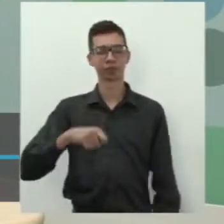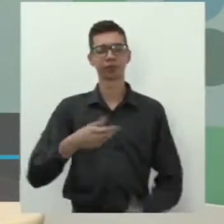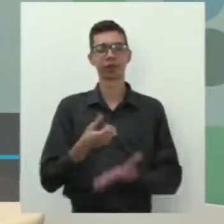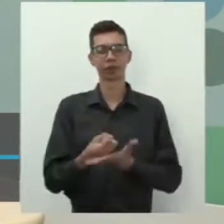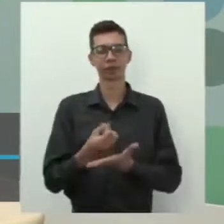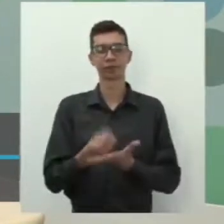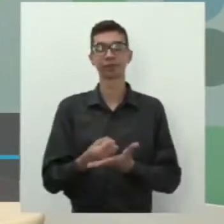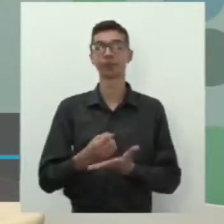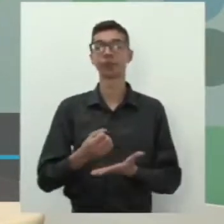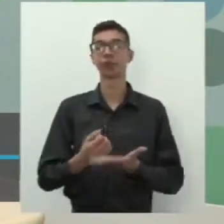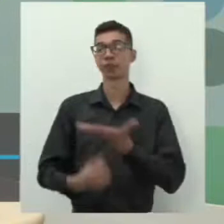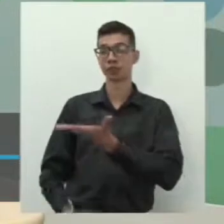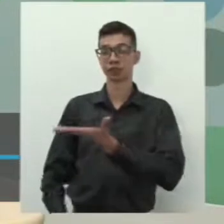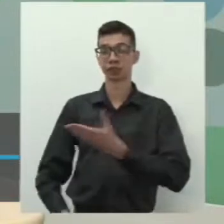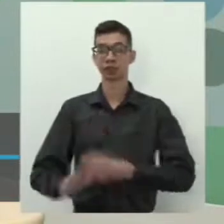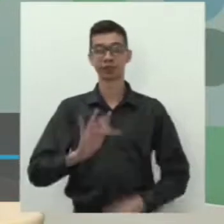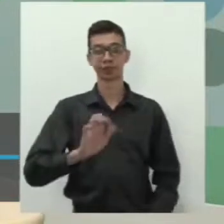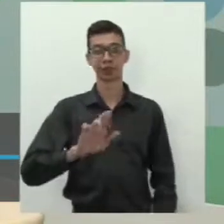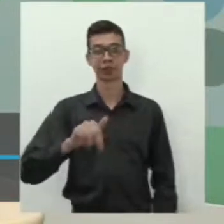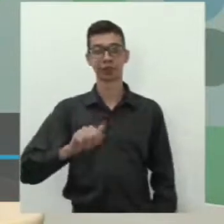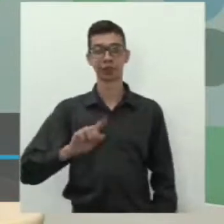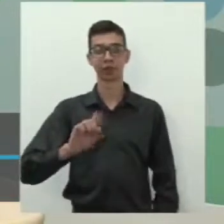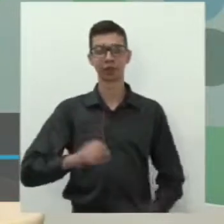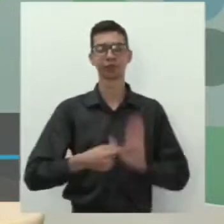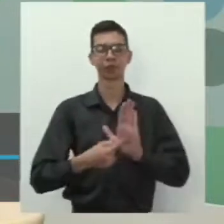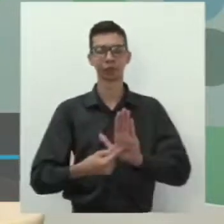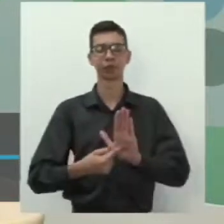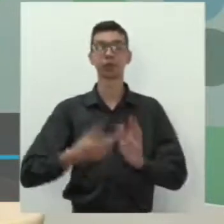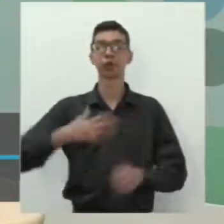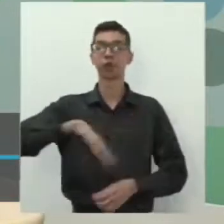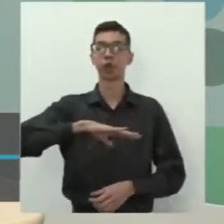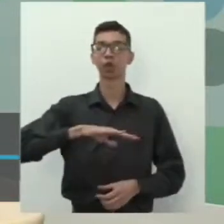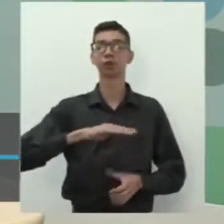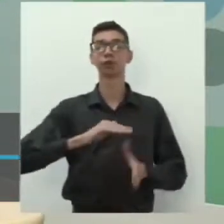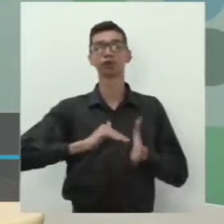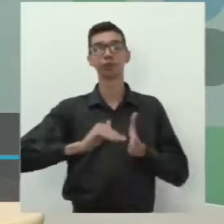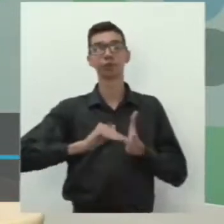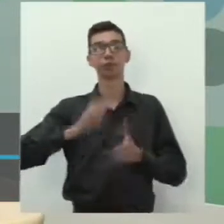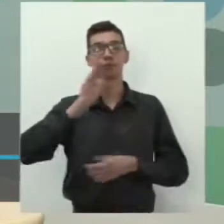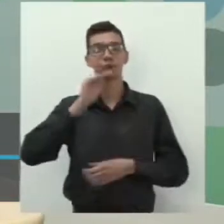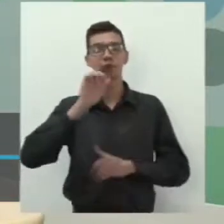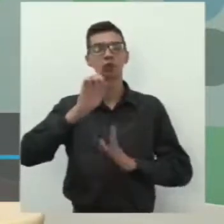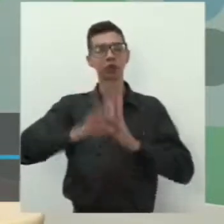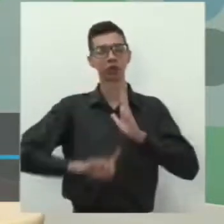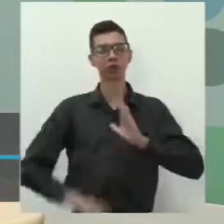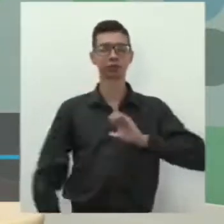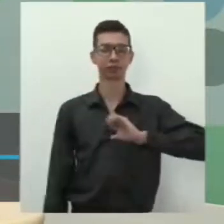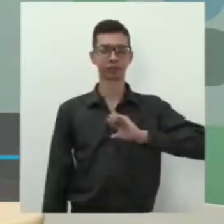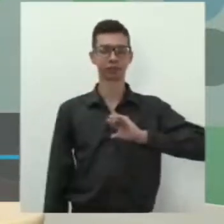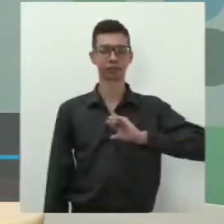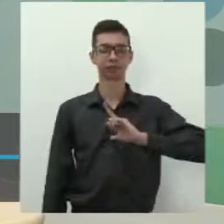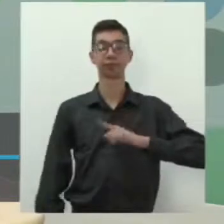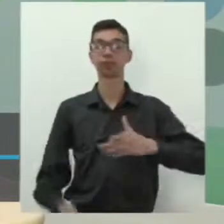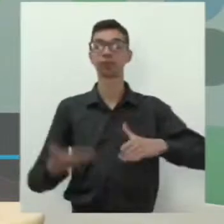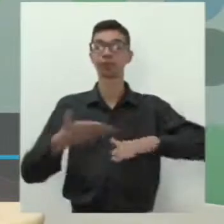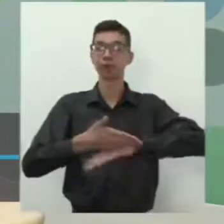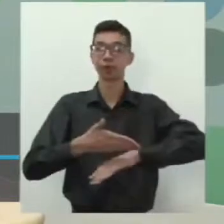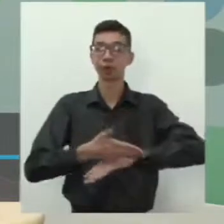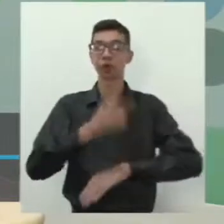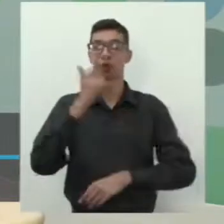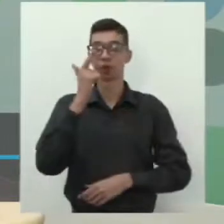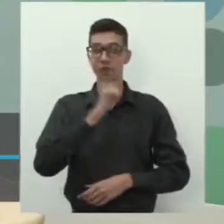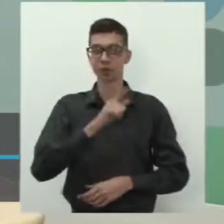da secretaria, a gente tem direito a essa licença, são 5 licenças por servidor, então a gente tem esse acesso, então